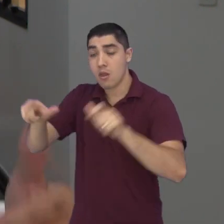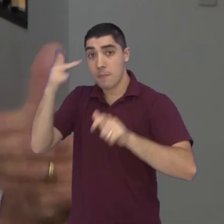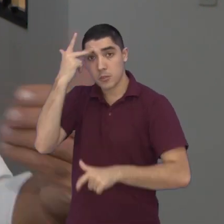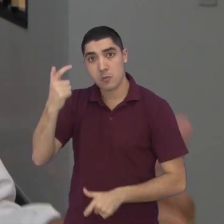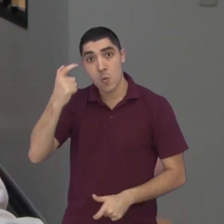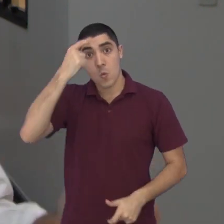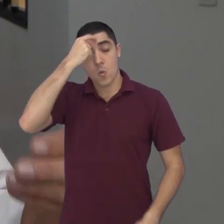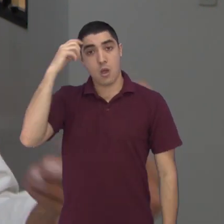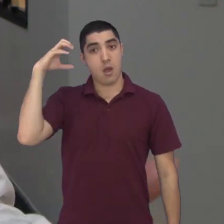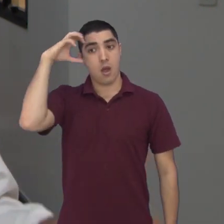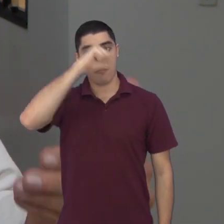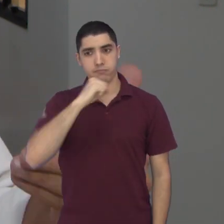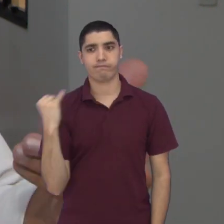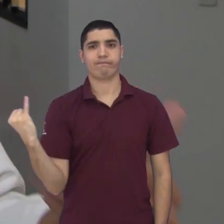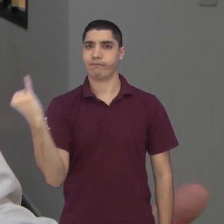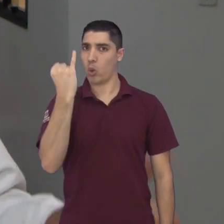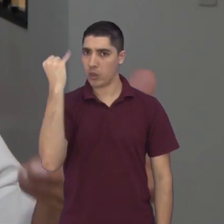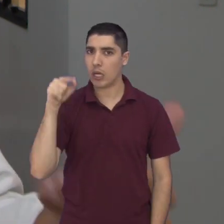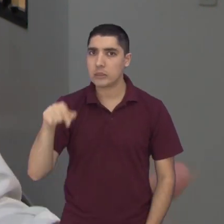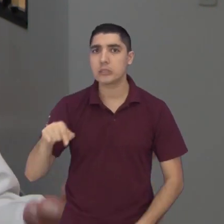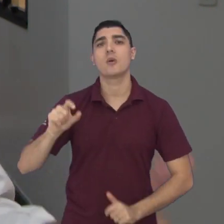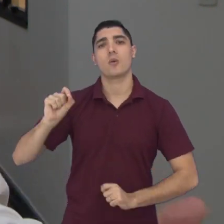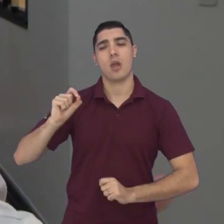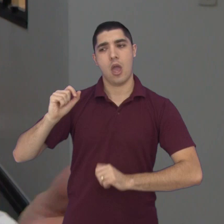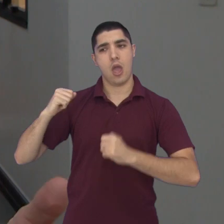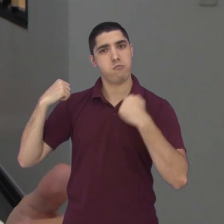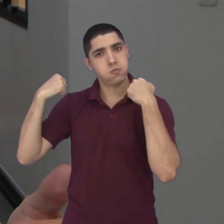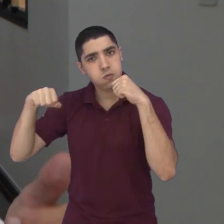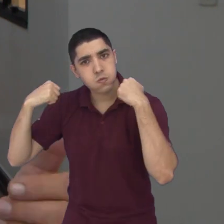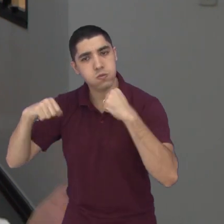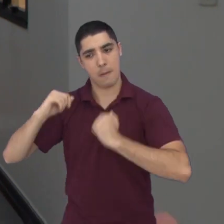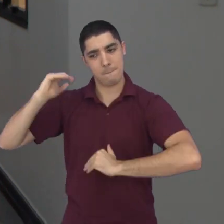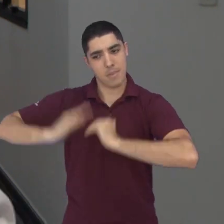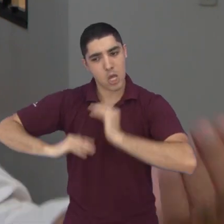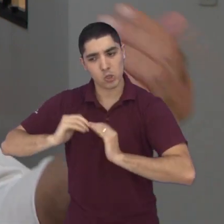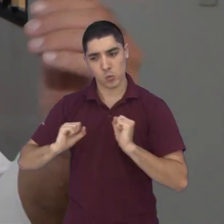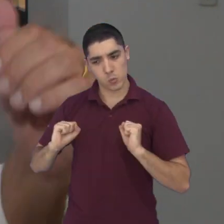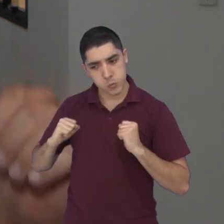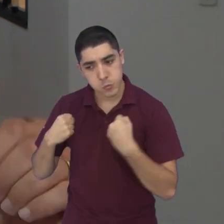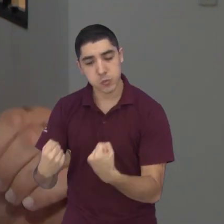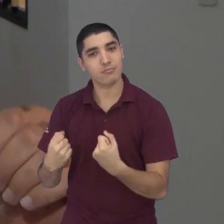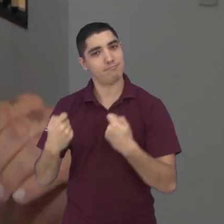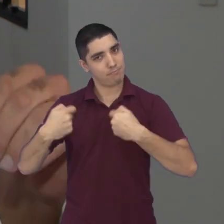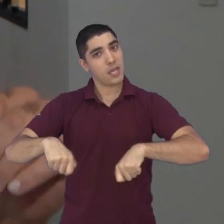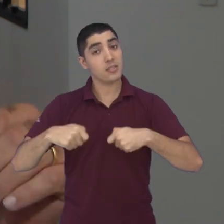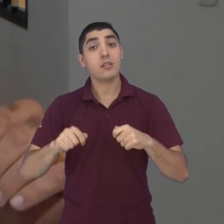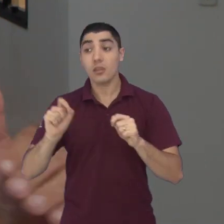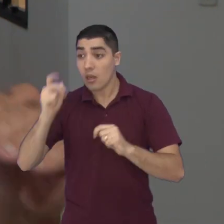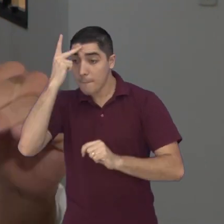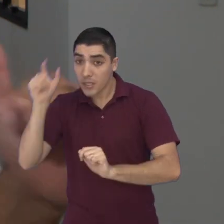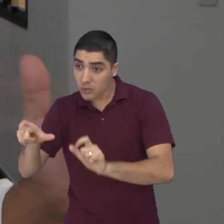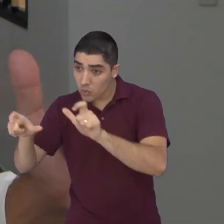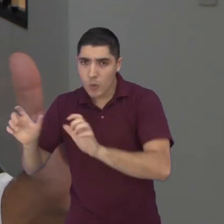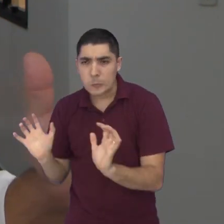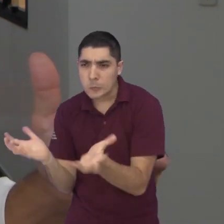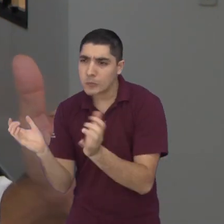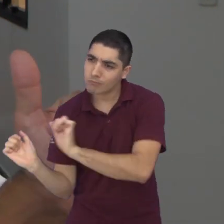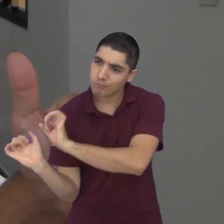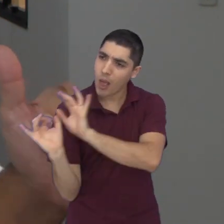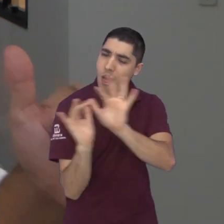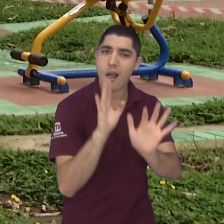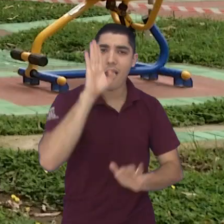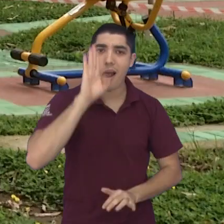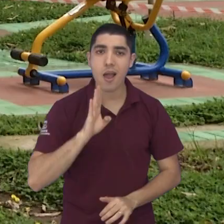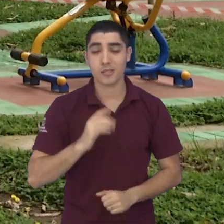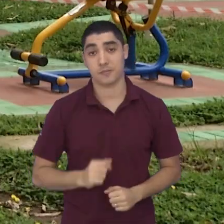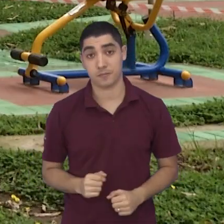você conscientiza a importante da prática da atividade física para você trazer a população a praticar gratuitamente através do poder